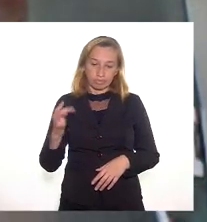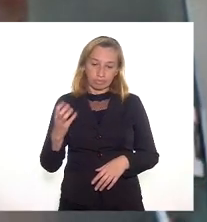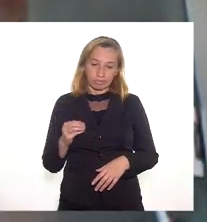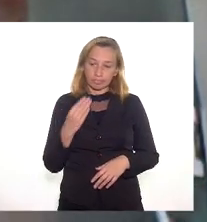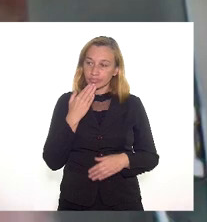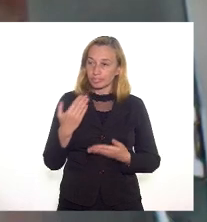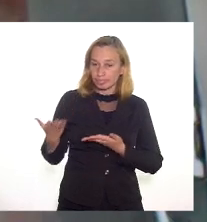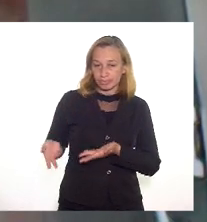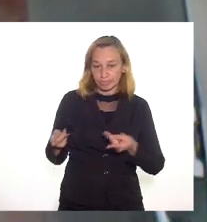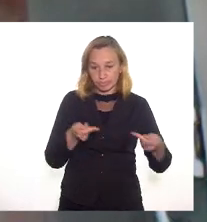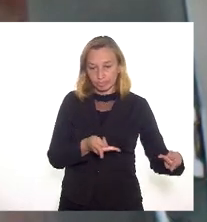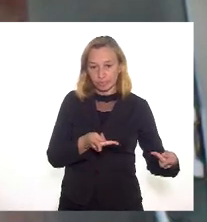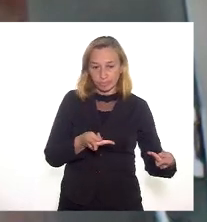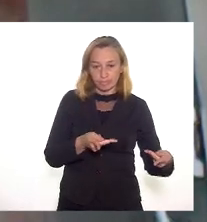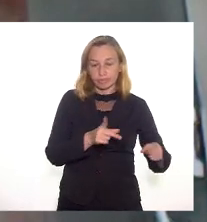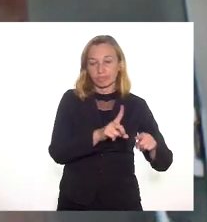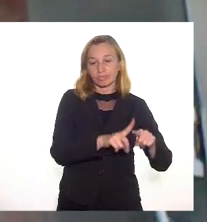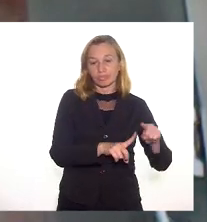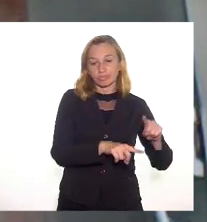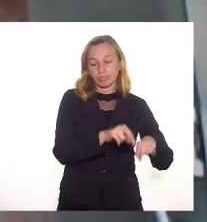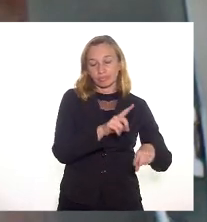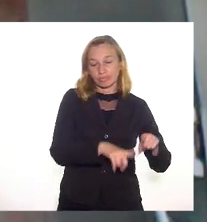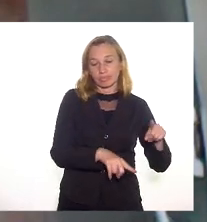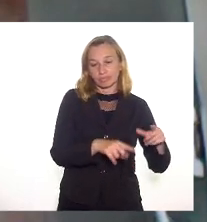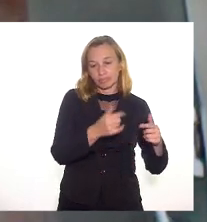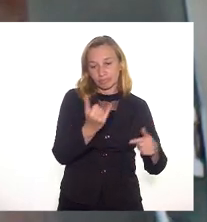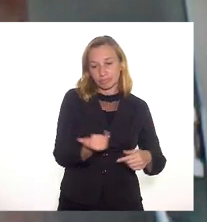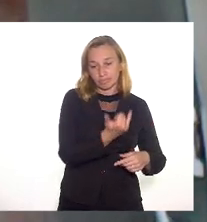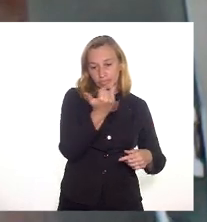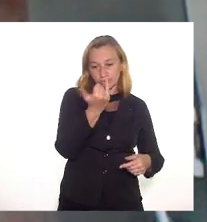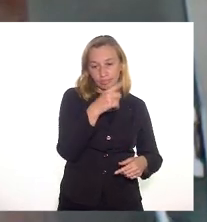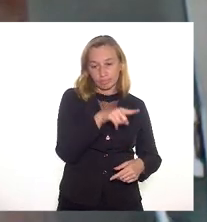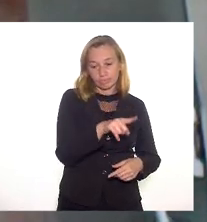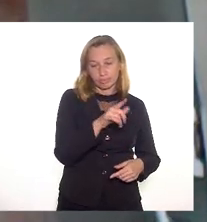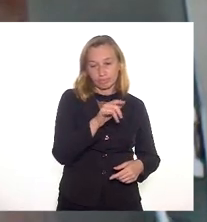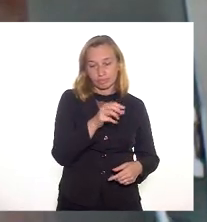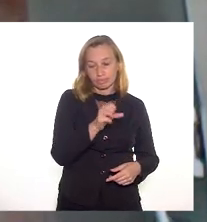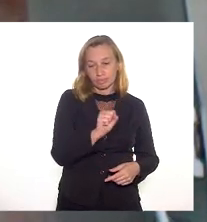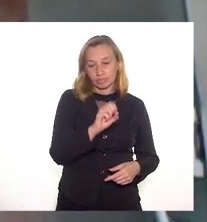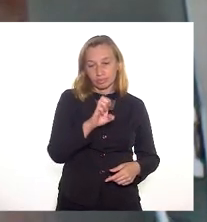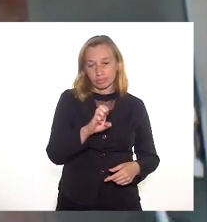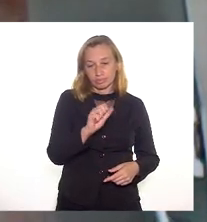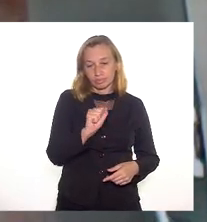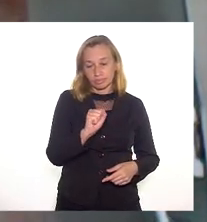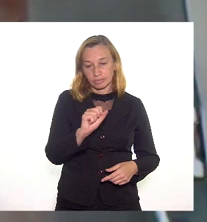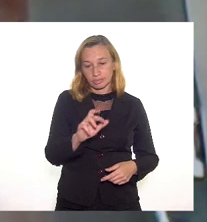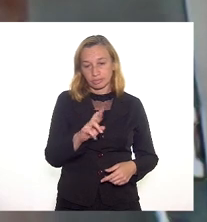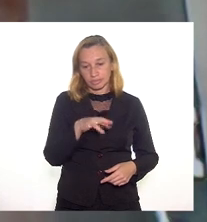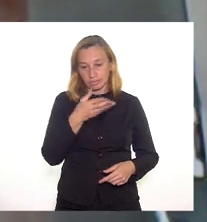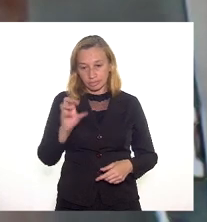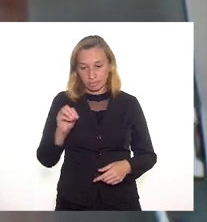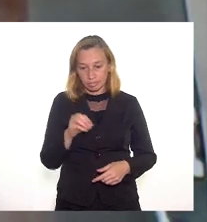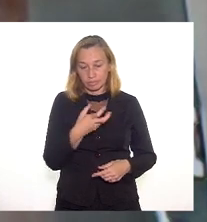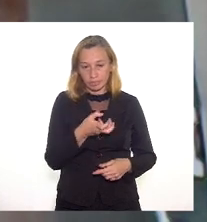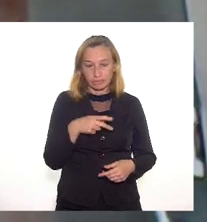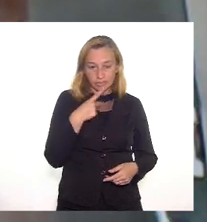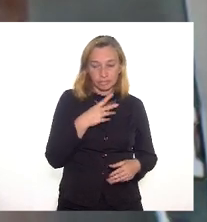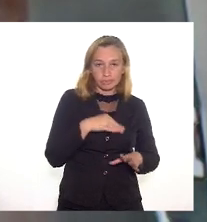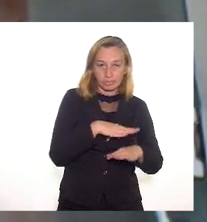visita desse equipamento que é tão importante que é lá no Cesarão, mas estou me sentindo como, estou querendo falar como um todo.